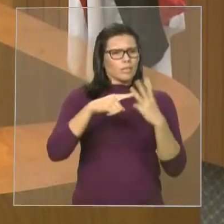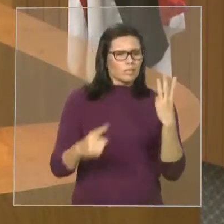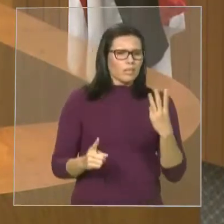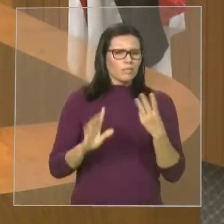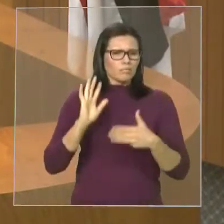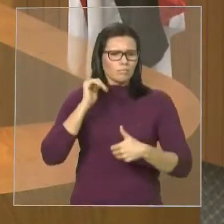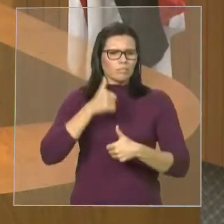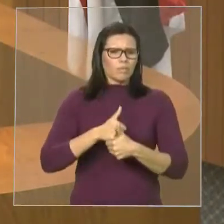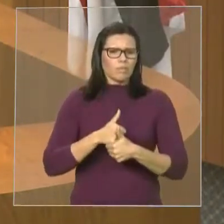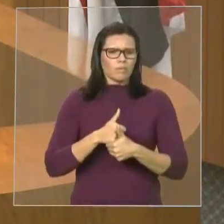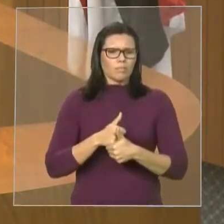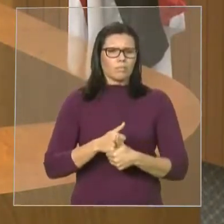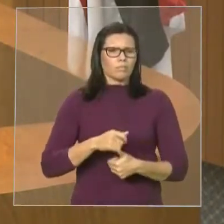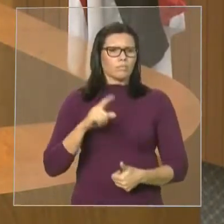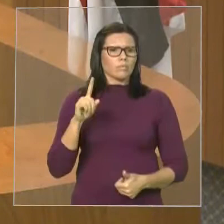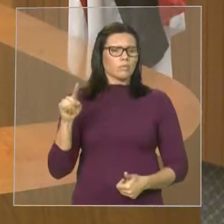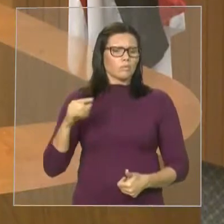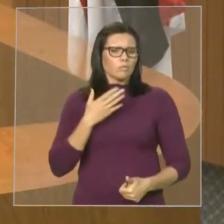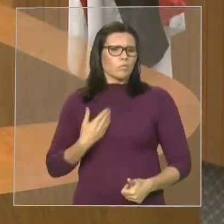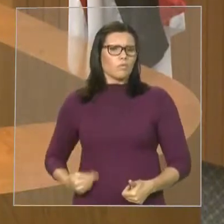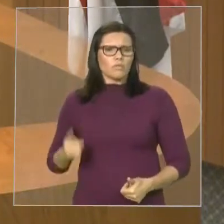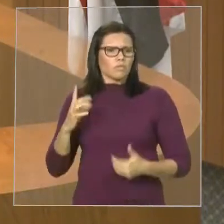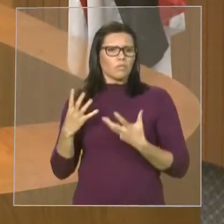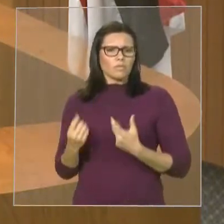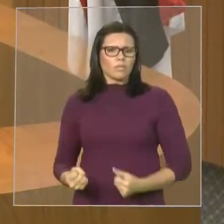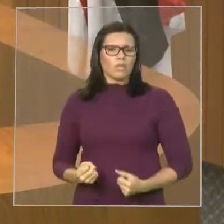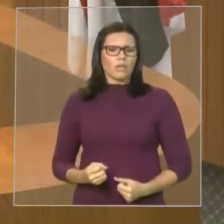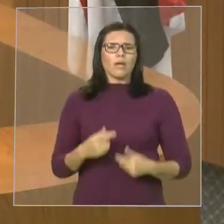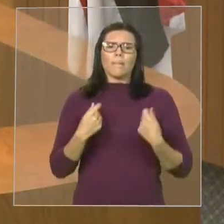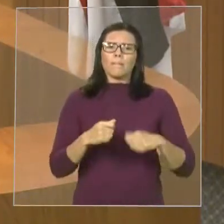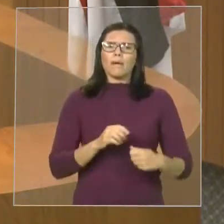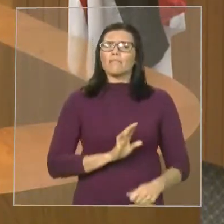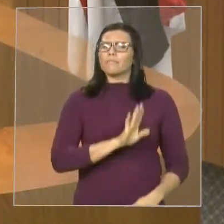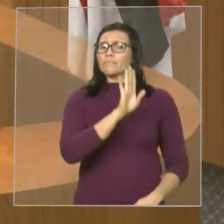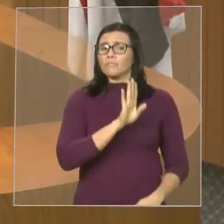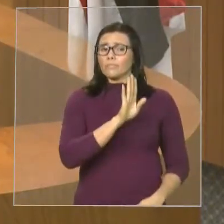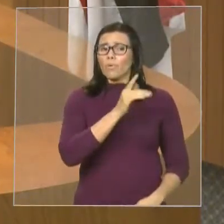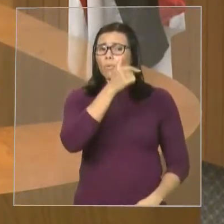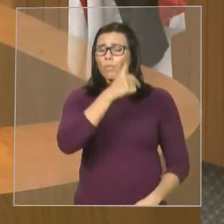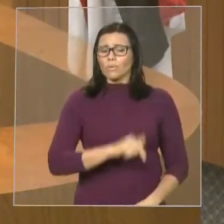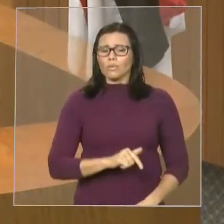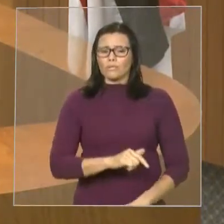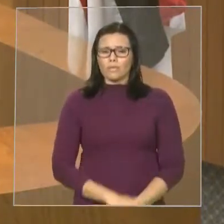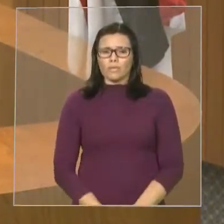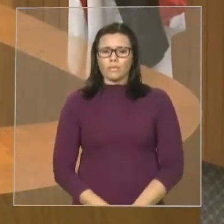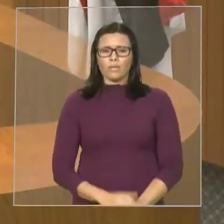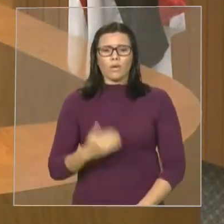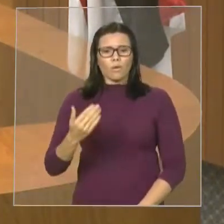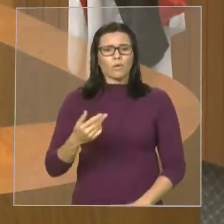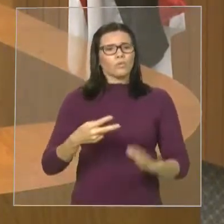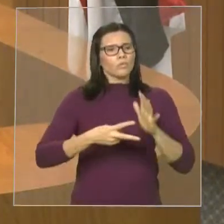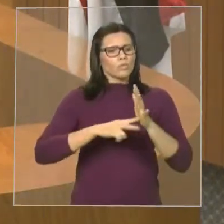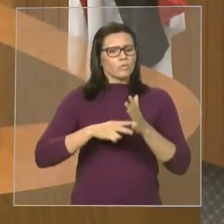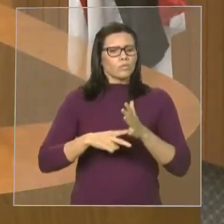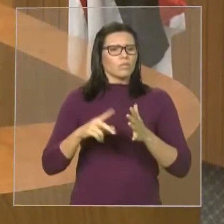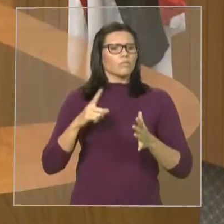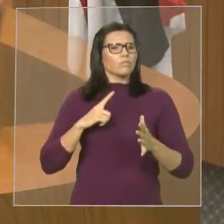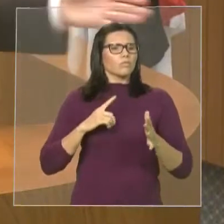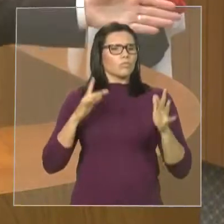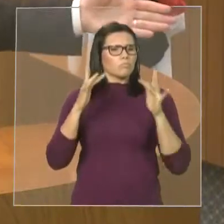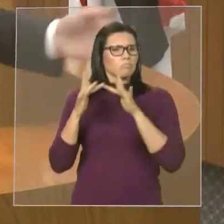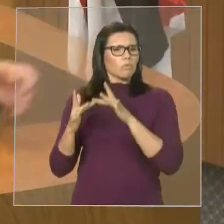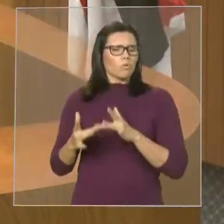pelo governo, depois tiveram que indicar novamente, e somente na hora que chegou em um sindicato que tinha ligações com o governo, é